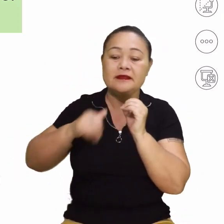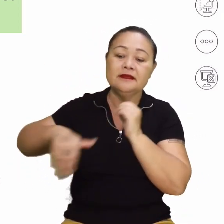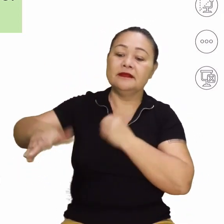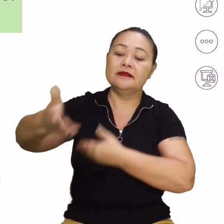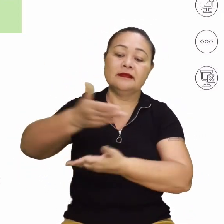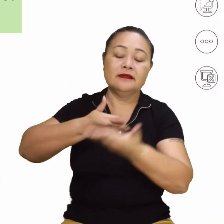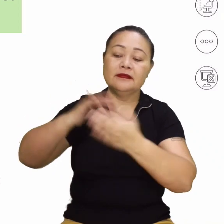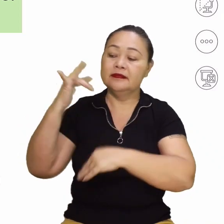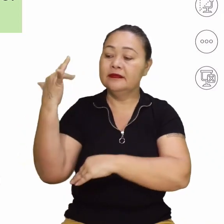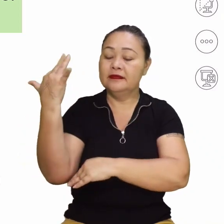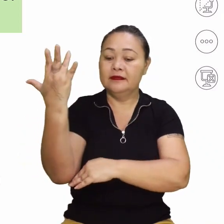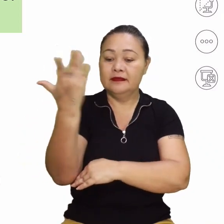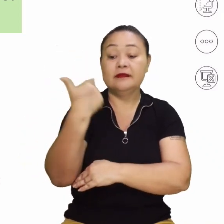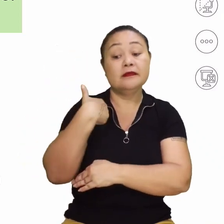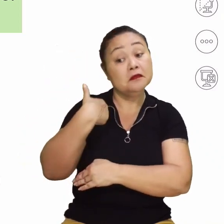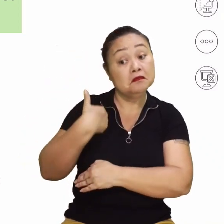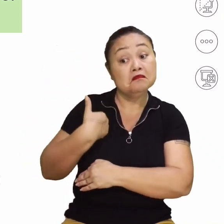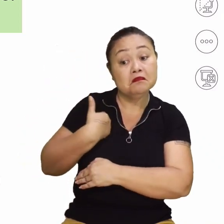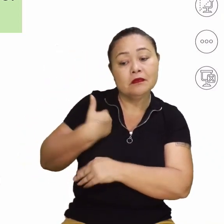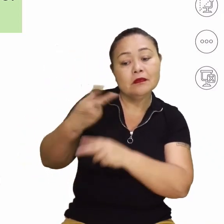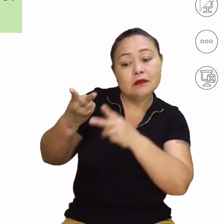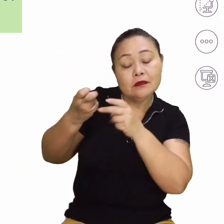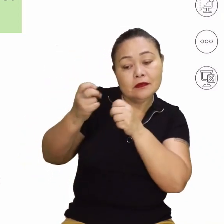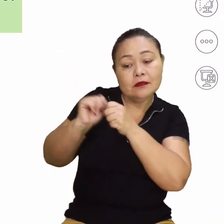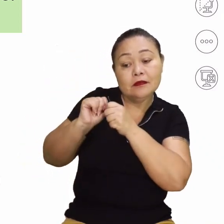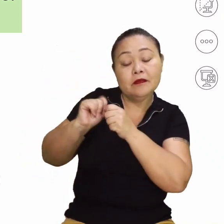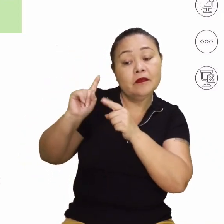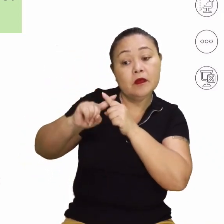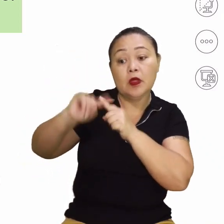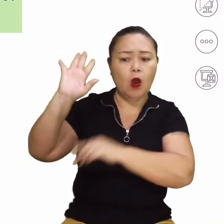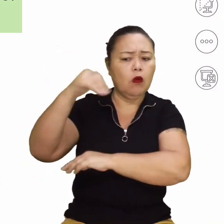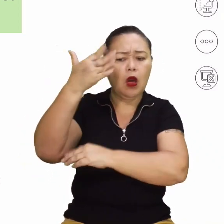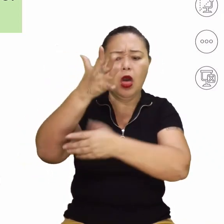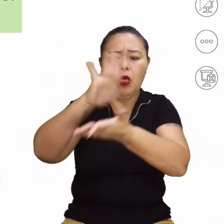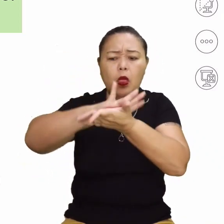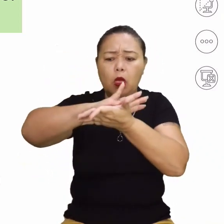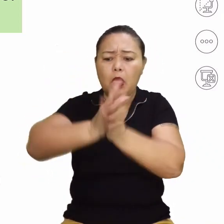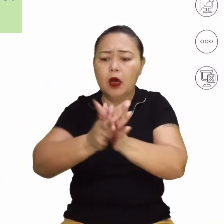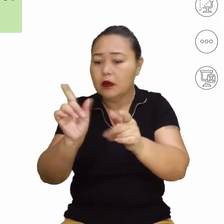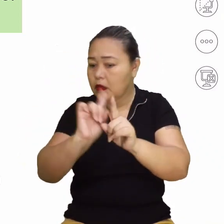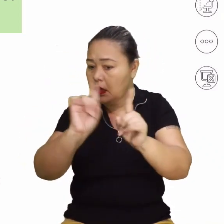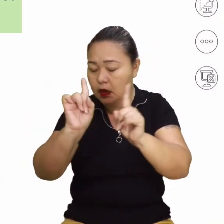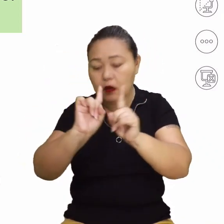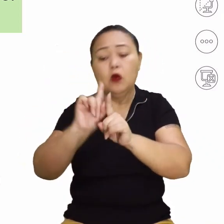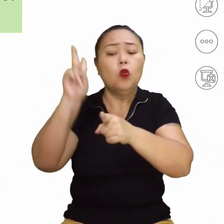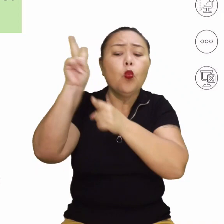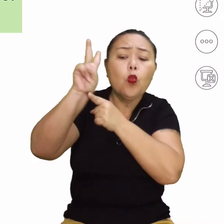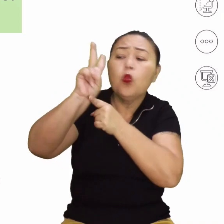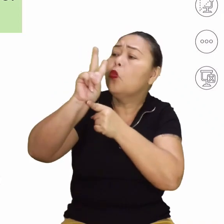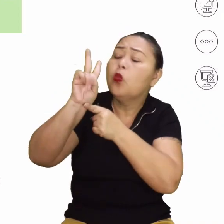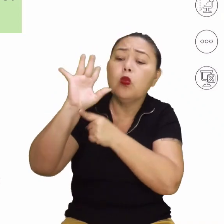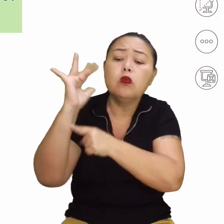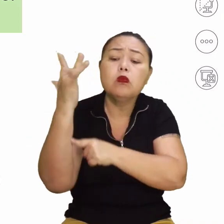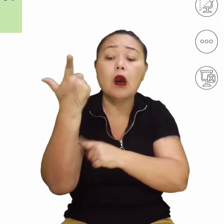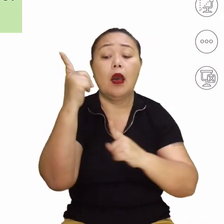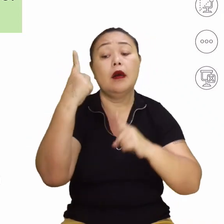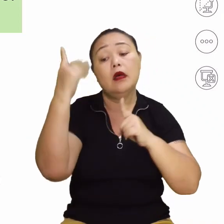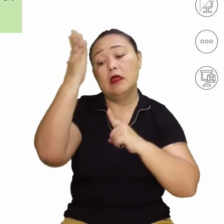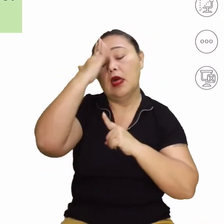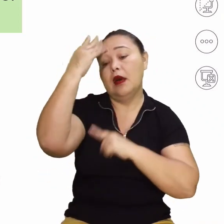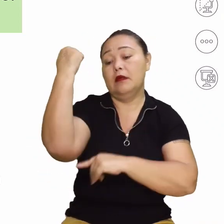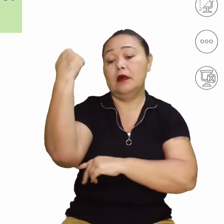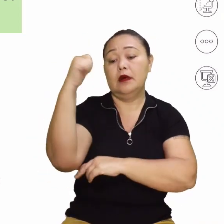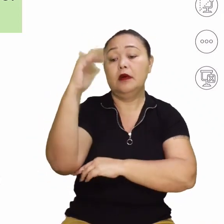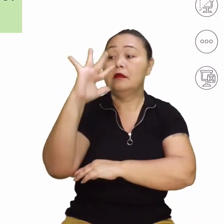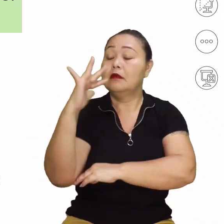em relação só natureza eles vivem na natureza mas não a destrói elas eles preservam porque ele sabe que precisam